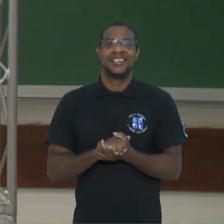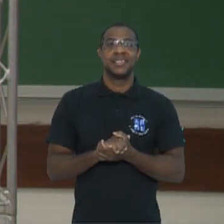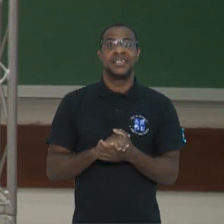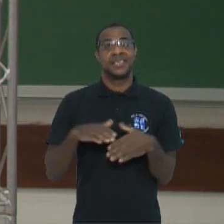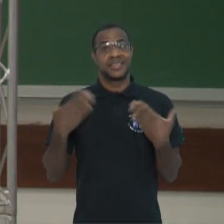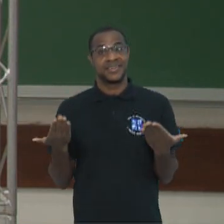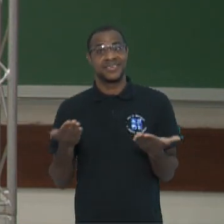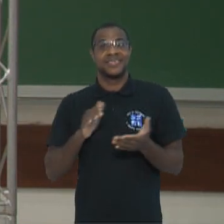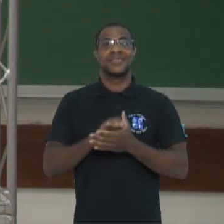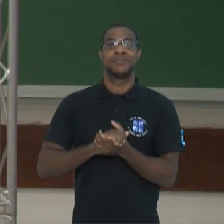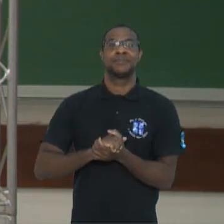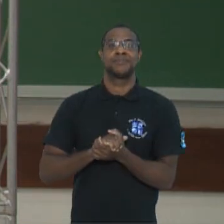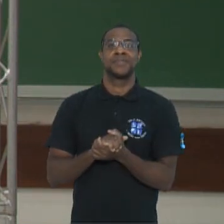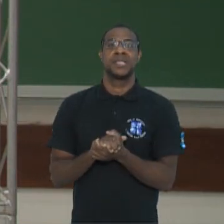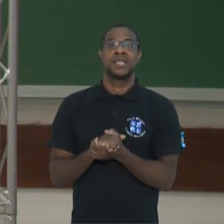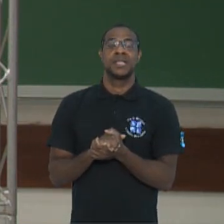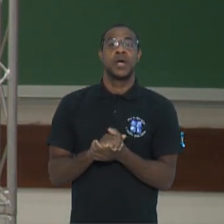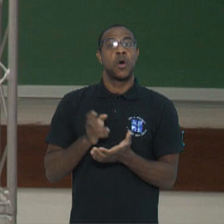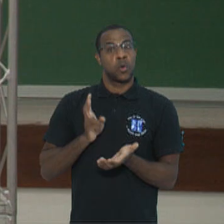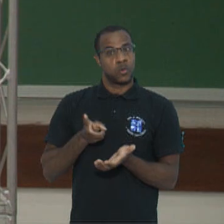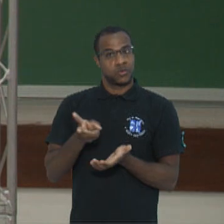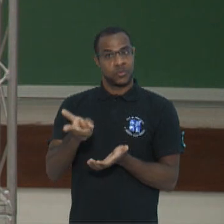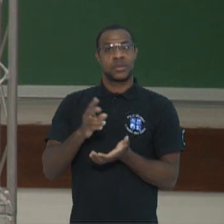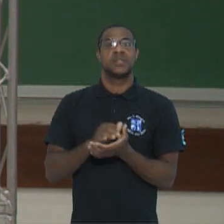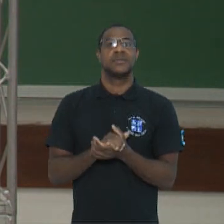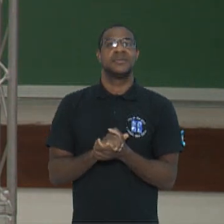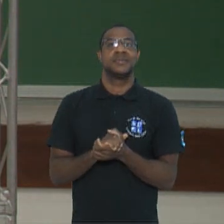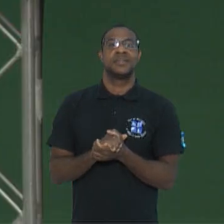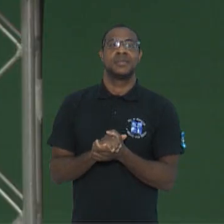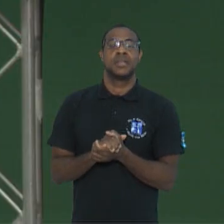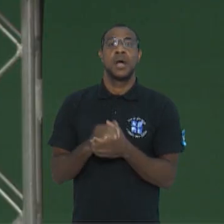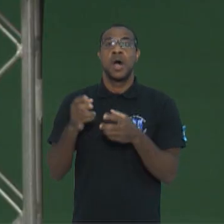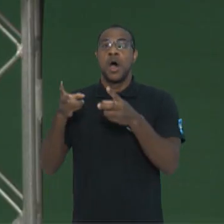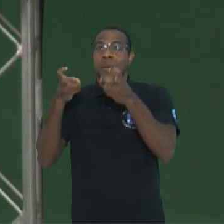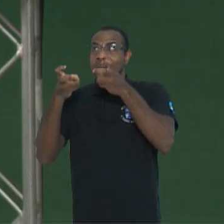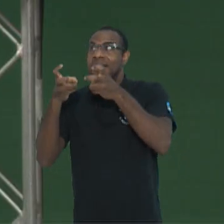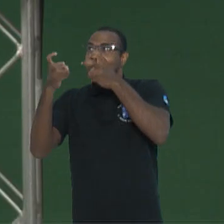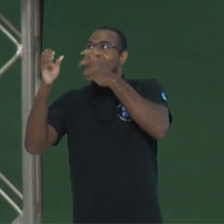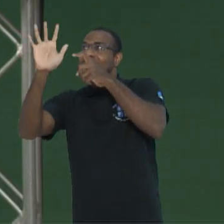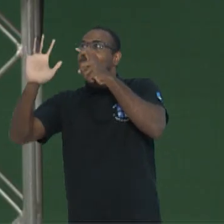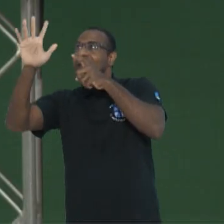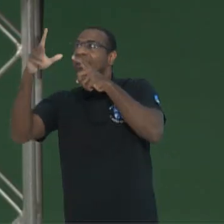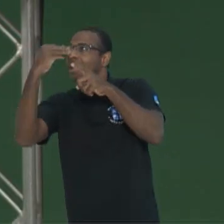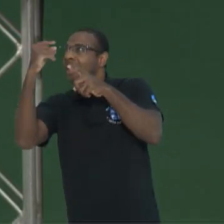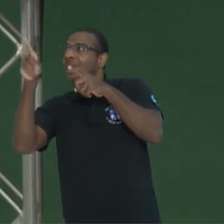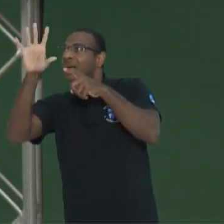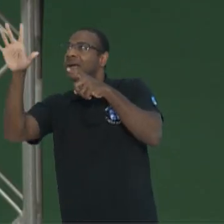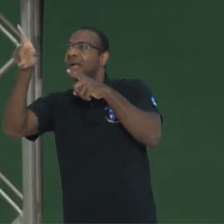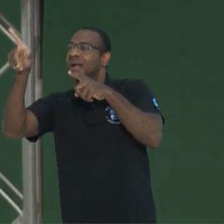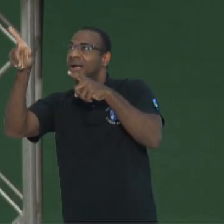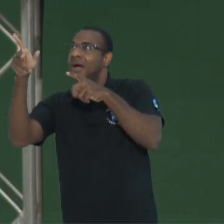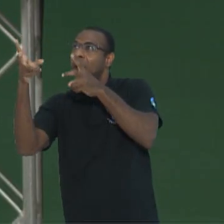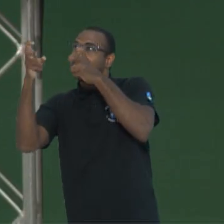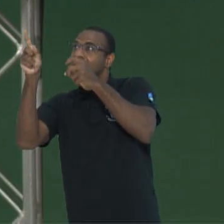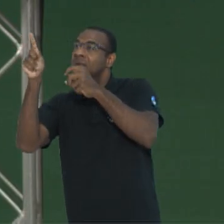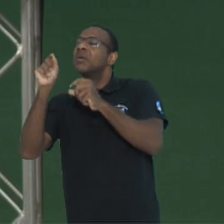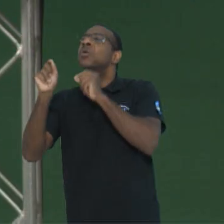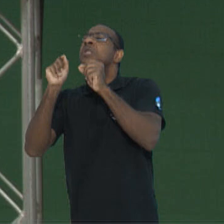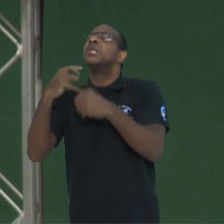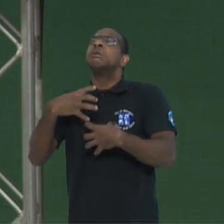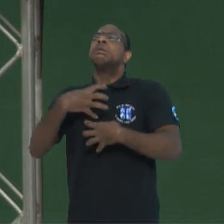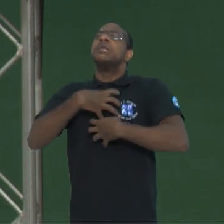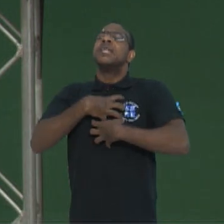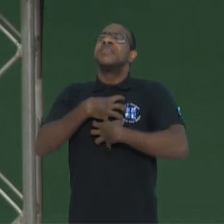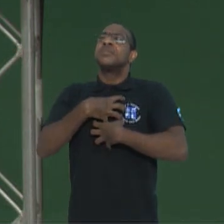Então, continuando a nossa aula, observem o quadro novamente. What do you feel when you see this painting? O que